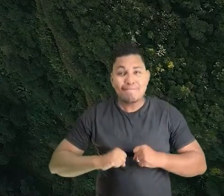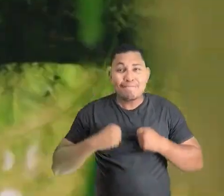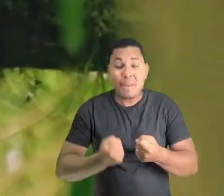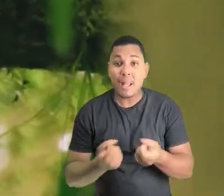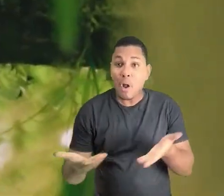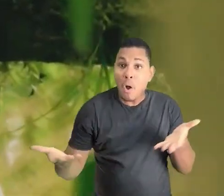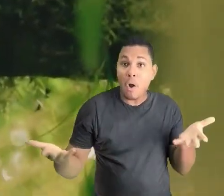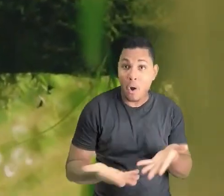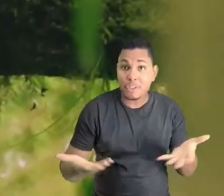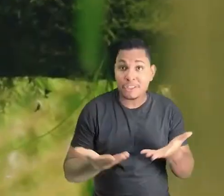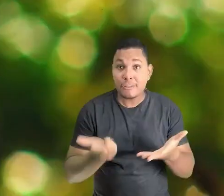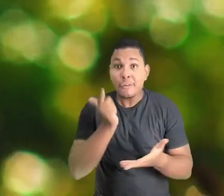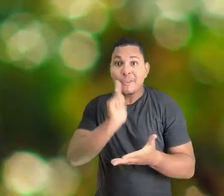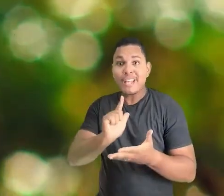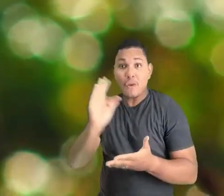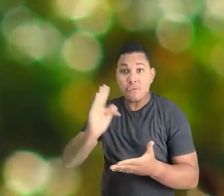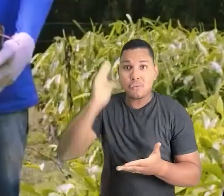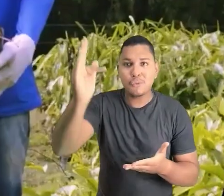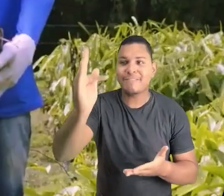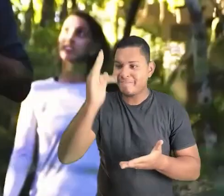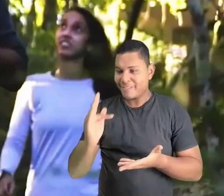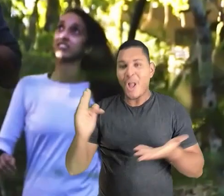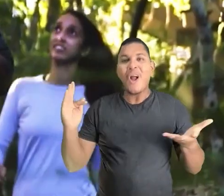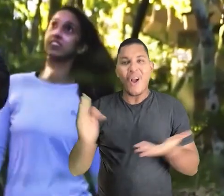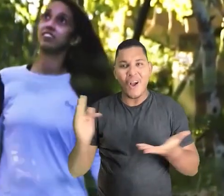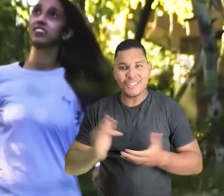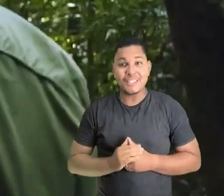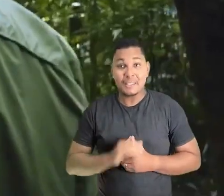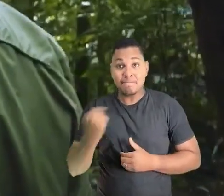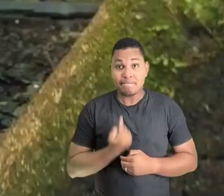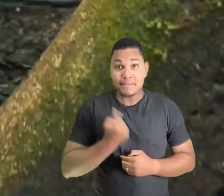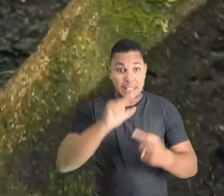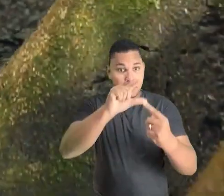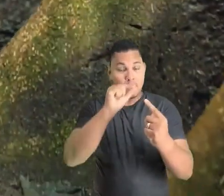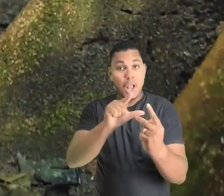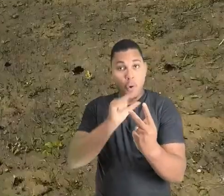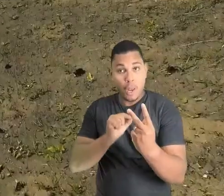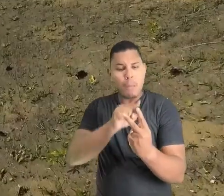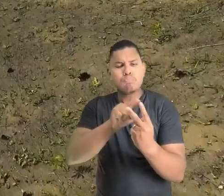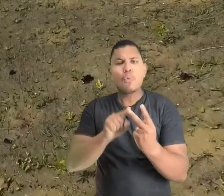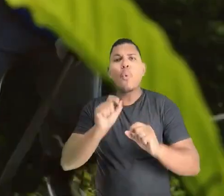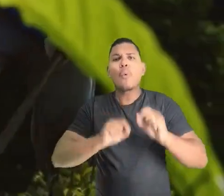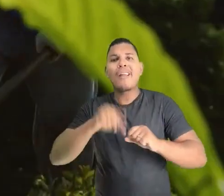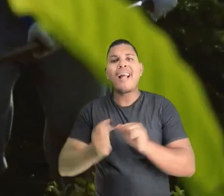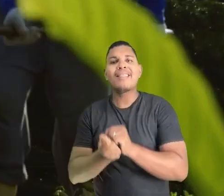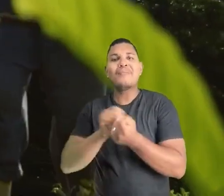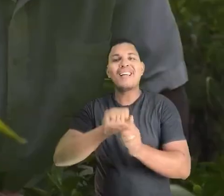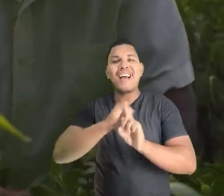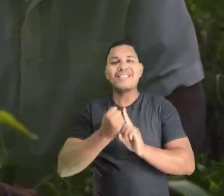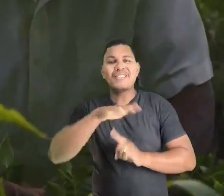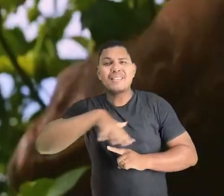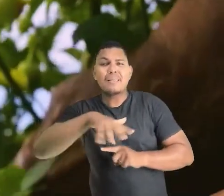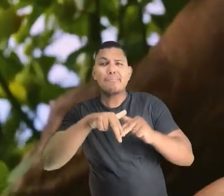e transformar esse futuro que já chegou. Escolhemos 2 caminhos para promover a adaptação da sociedade frente